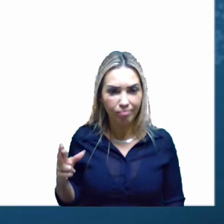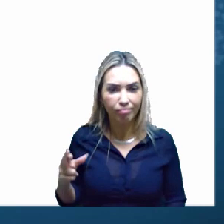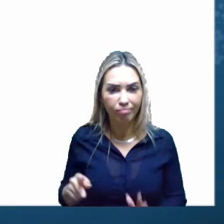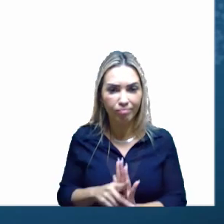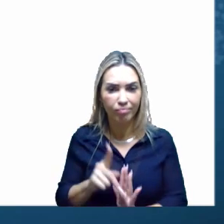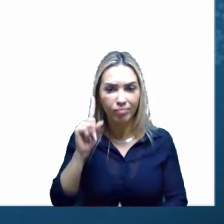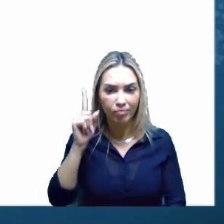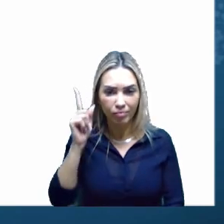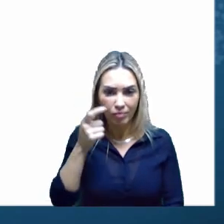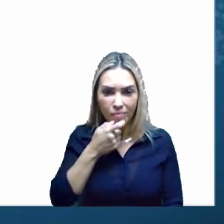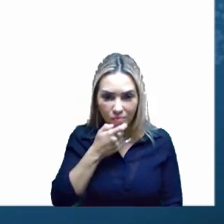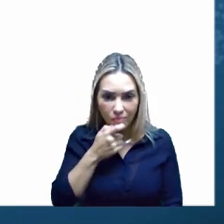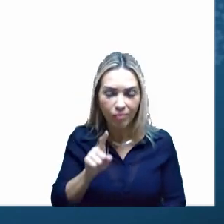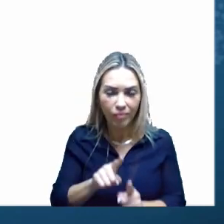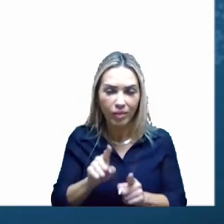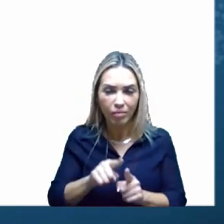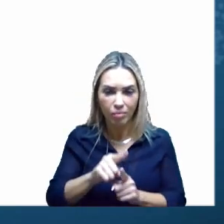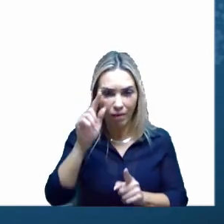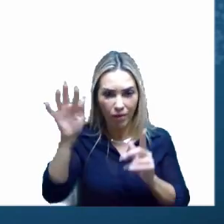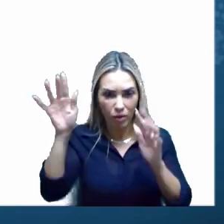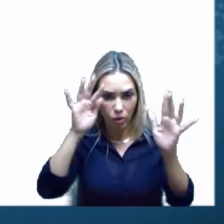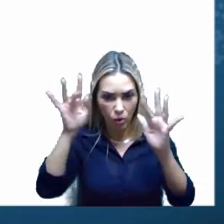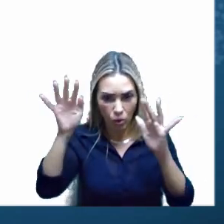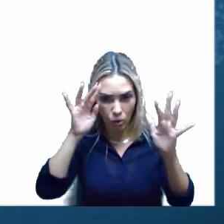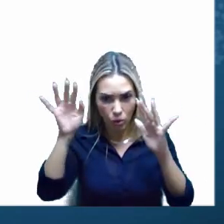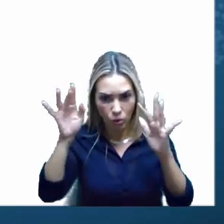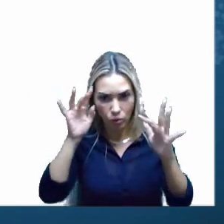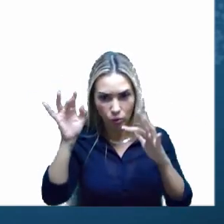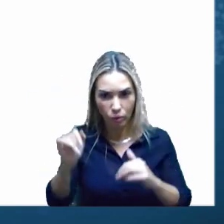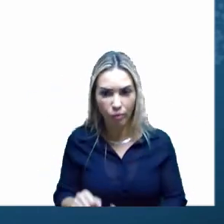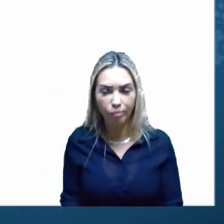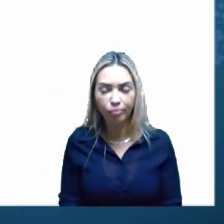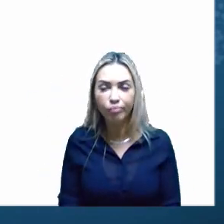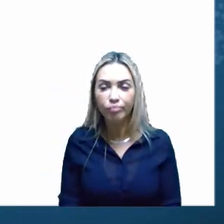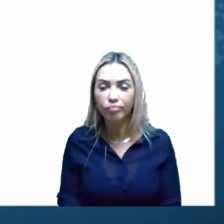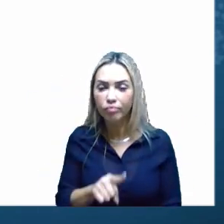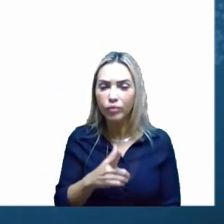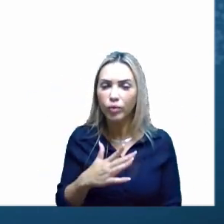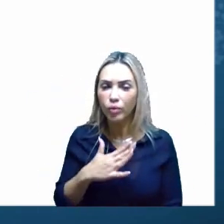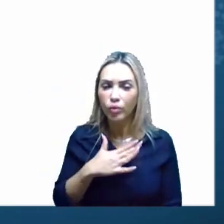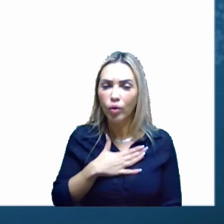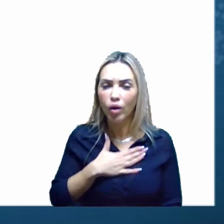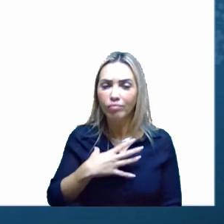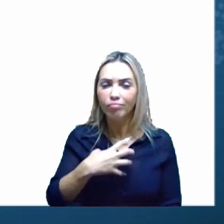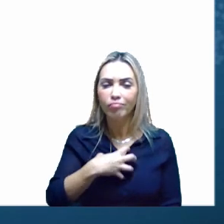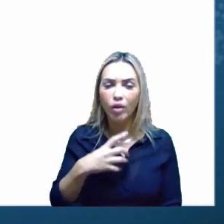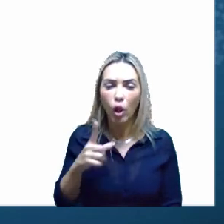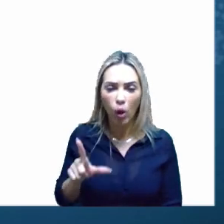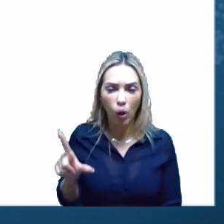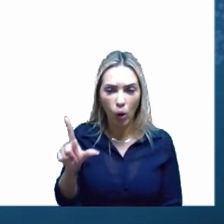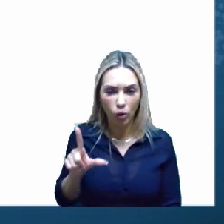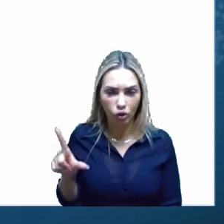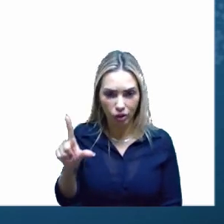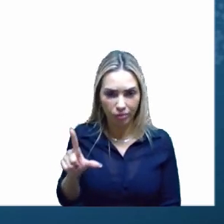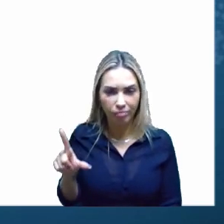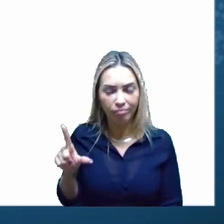britânico e também filósofo, e ele gostava muito da lógica, e ele,